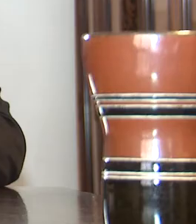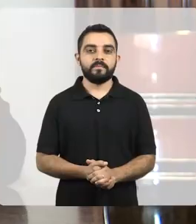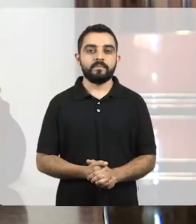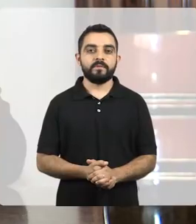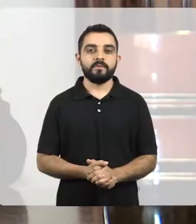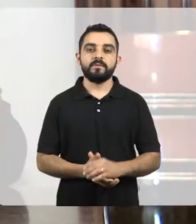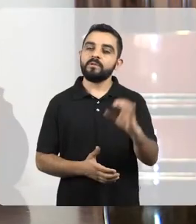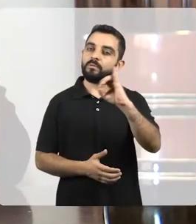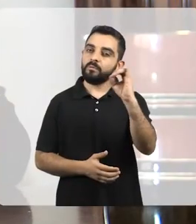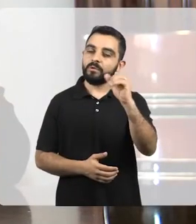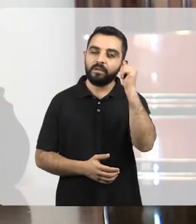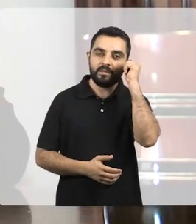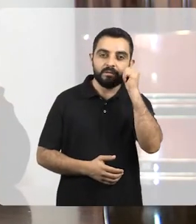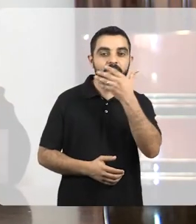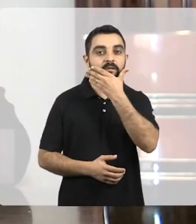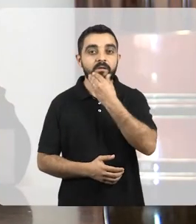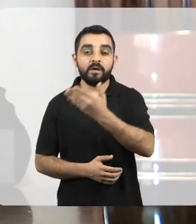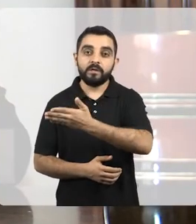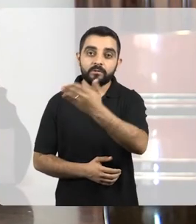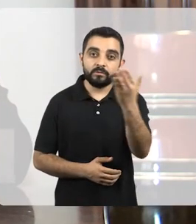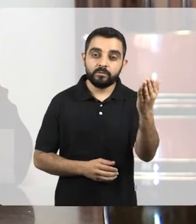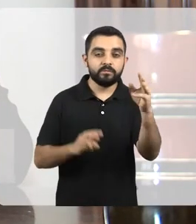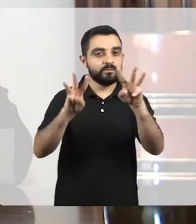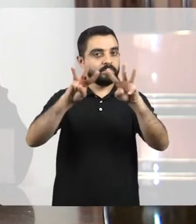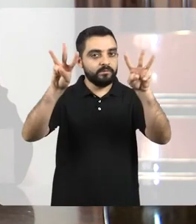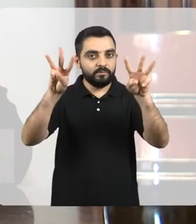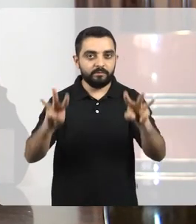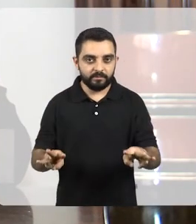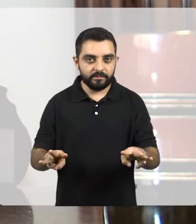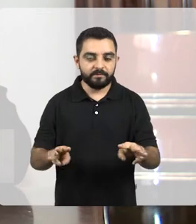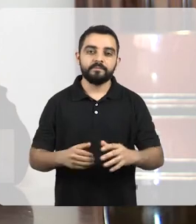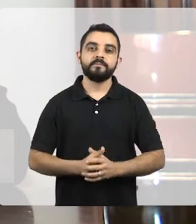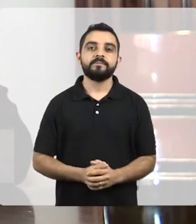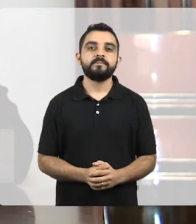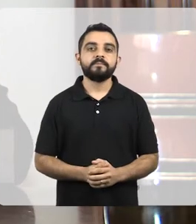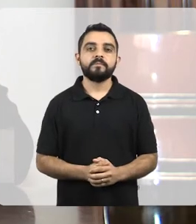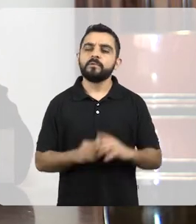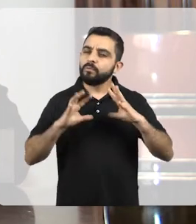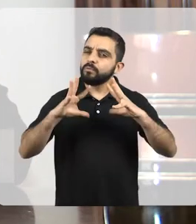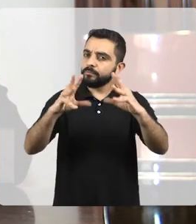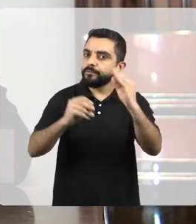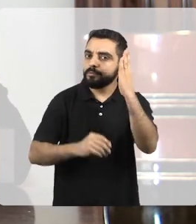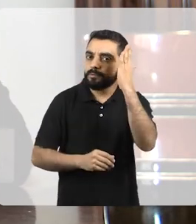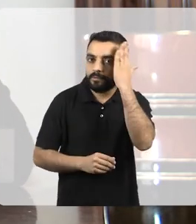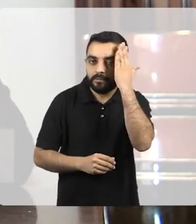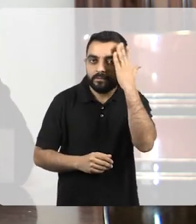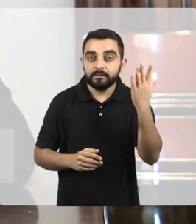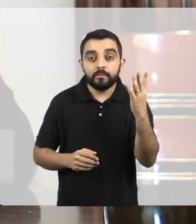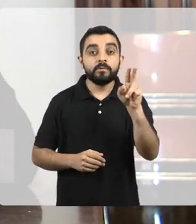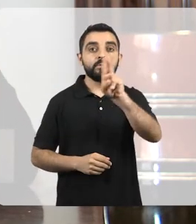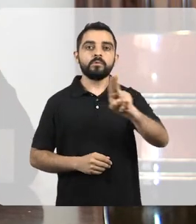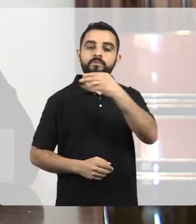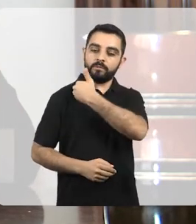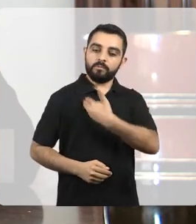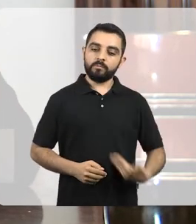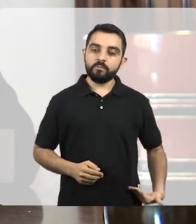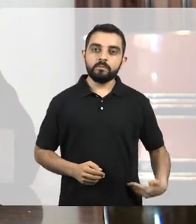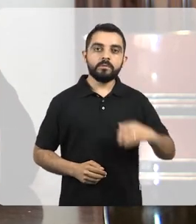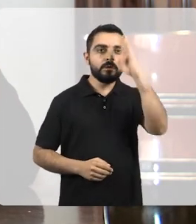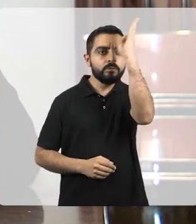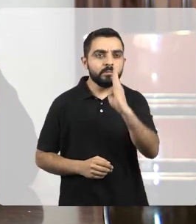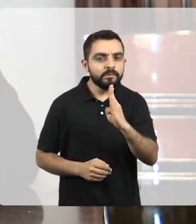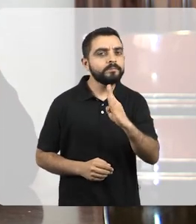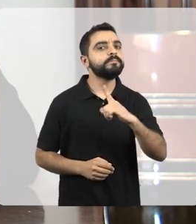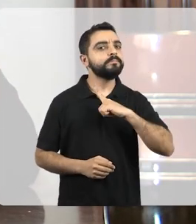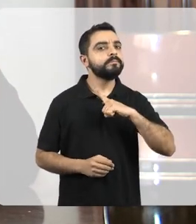olá a todos e todos da comunidade da universidade federal do paraná não é segredo para ninguém que a universidade pública brasileira é responsável